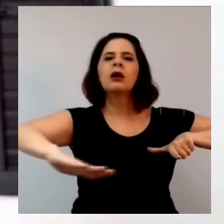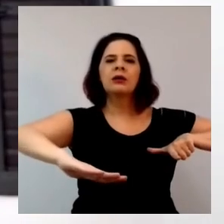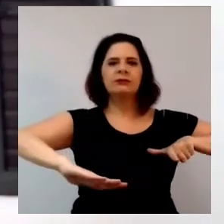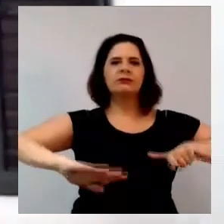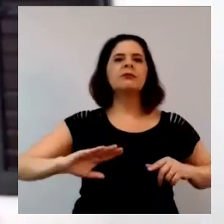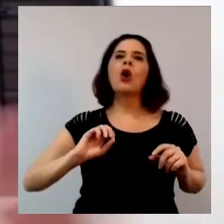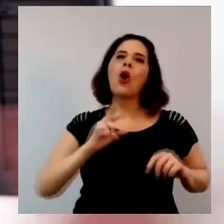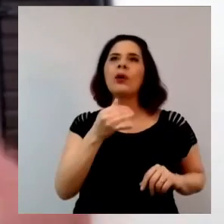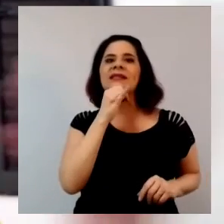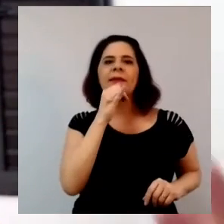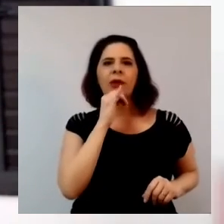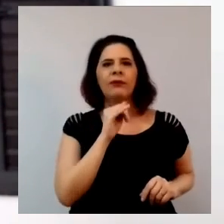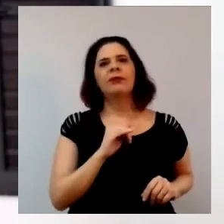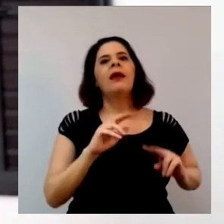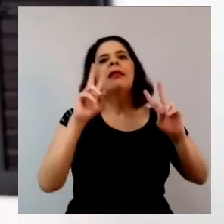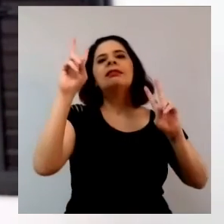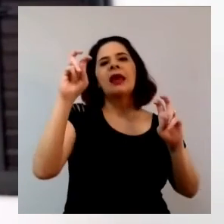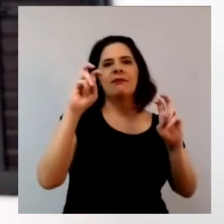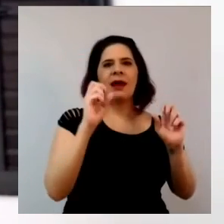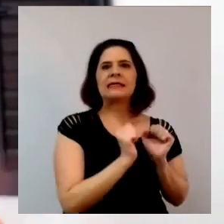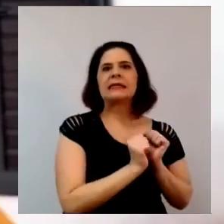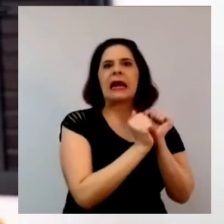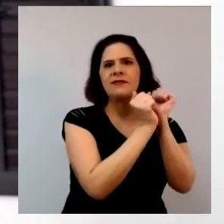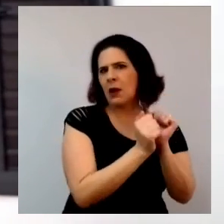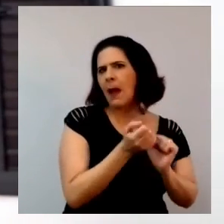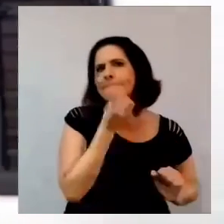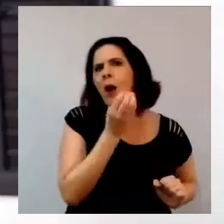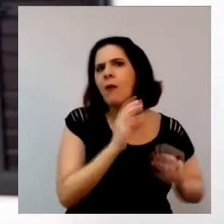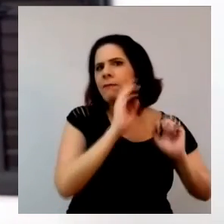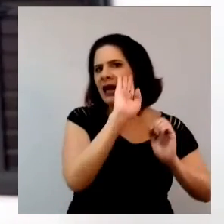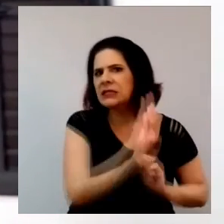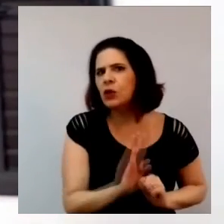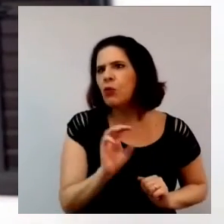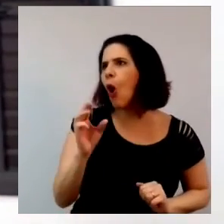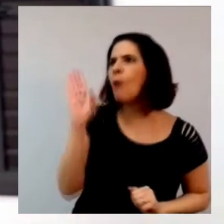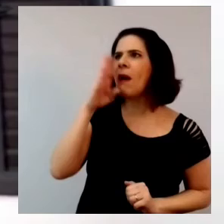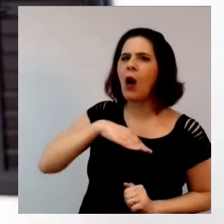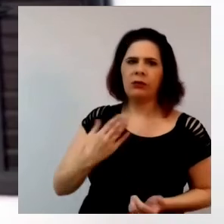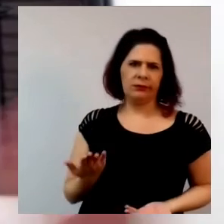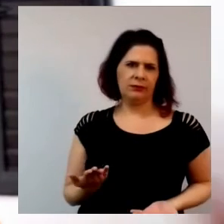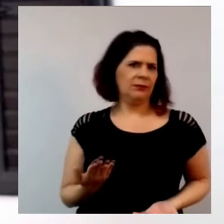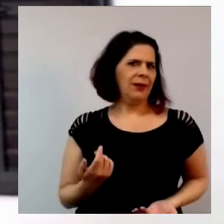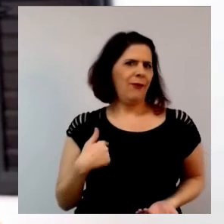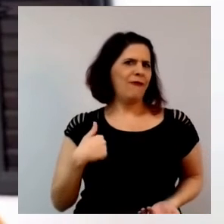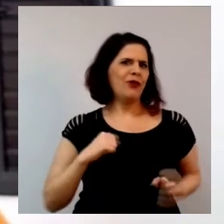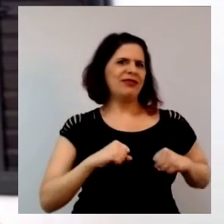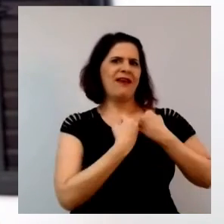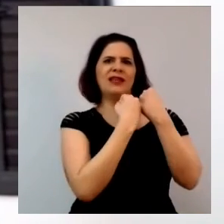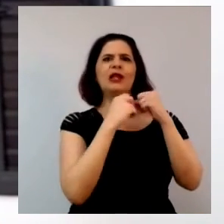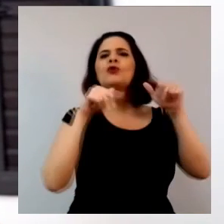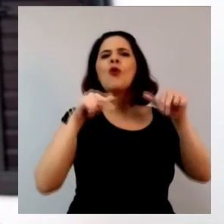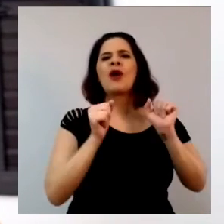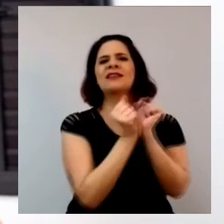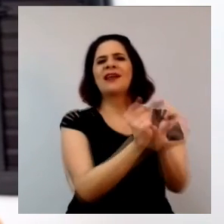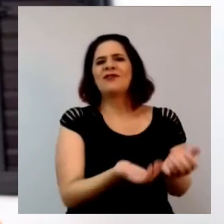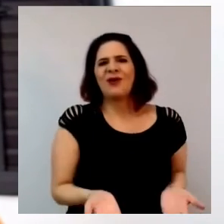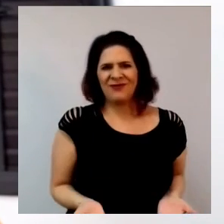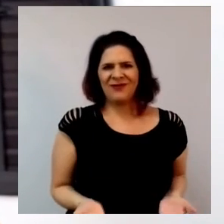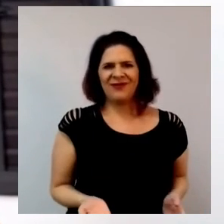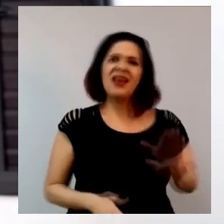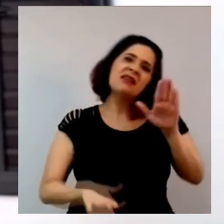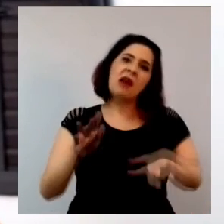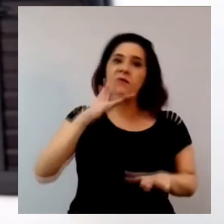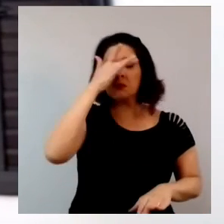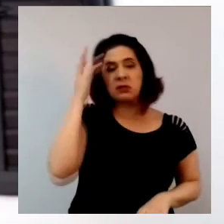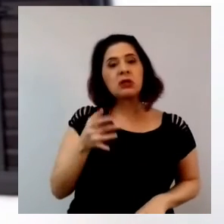mal necessário, sabe? Uma coisa assim, maluca? Os defensores dos dois lados talvez achem que isso, em alguma